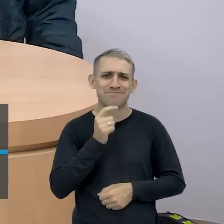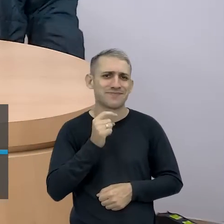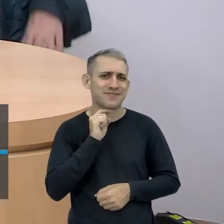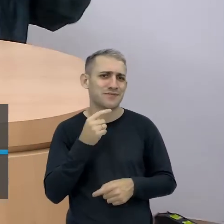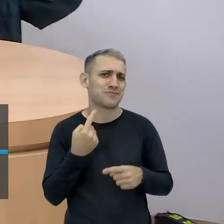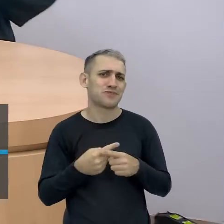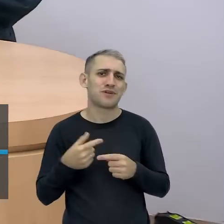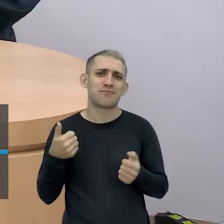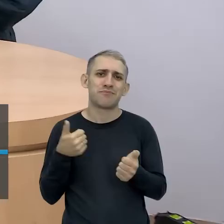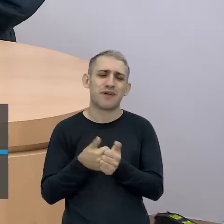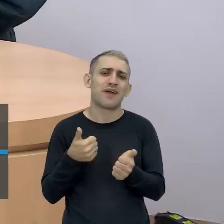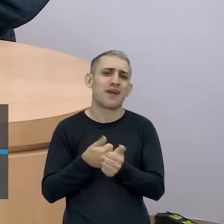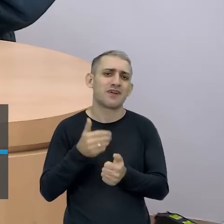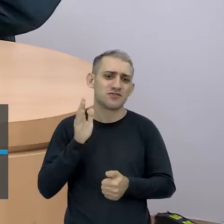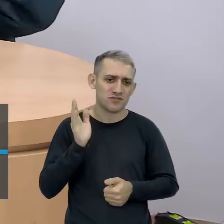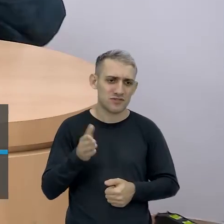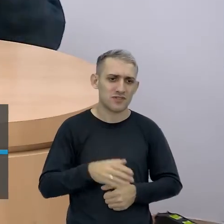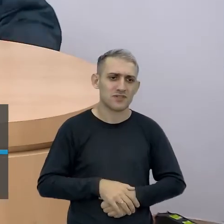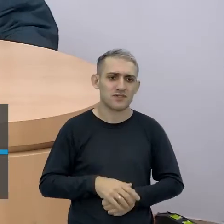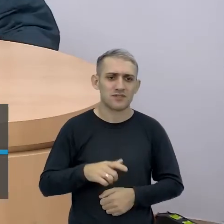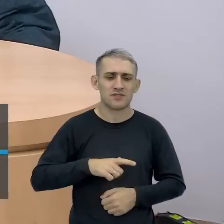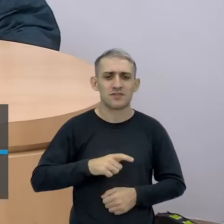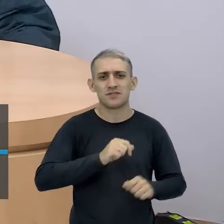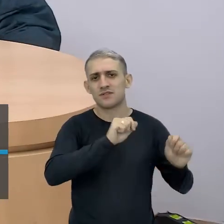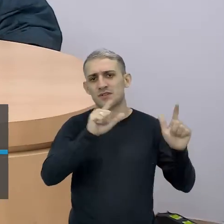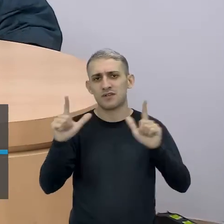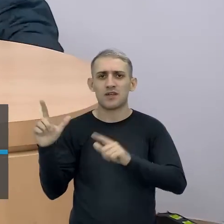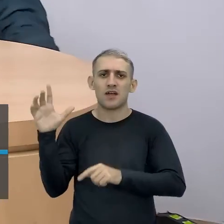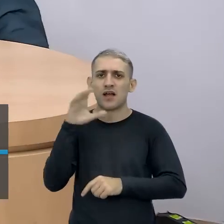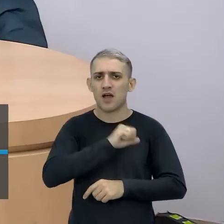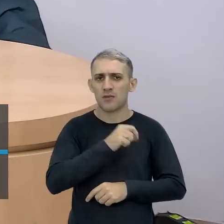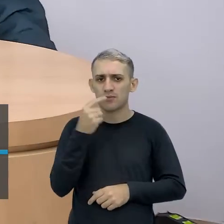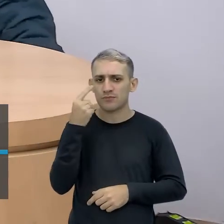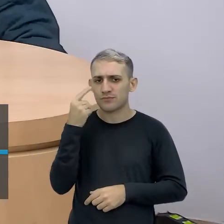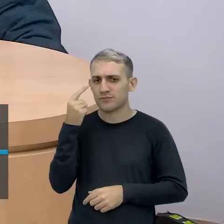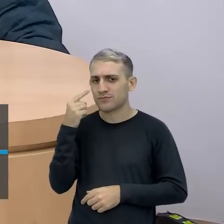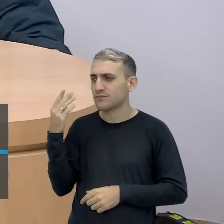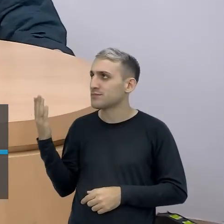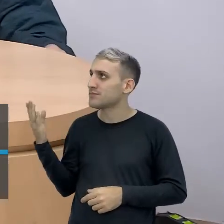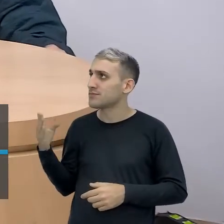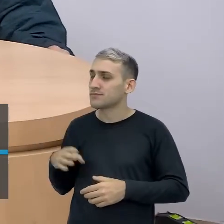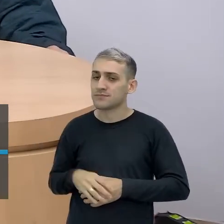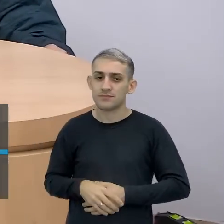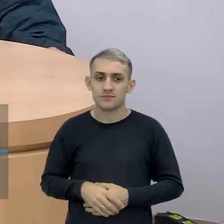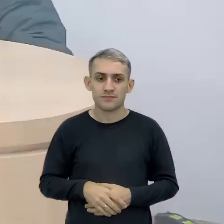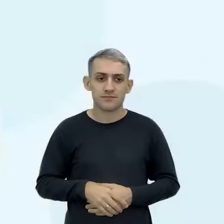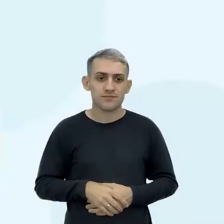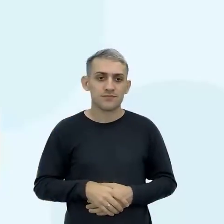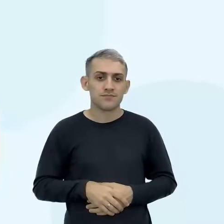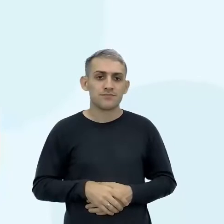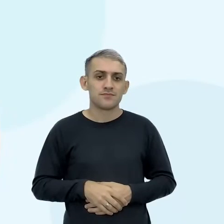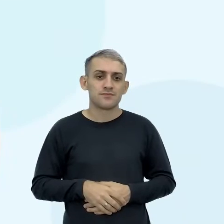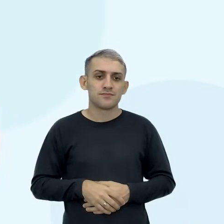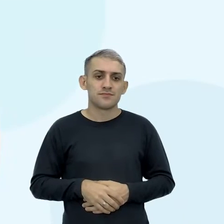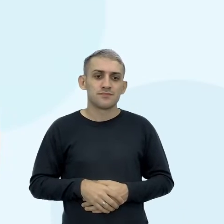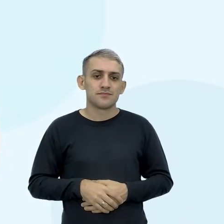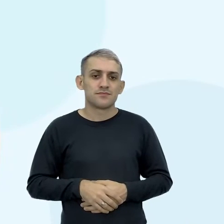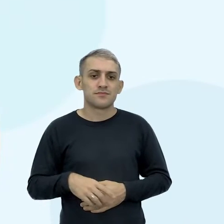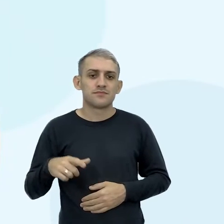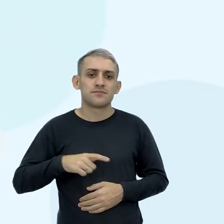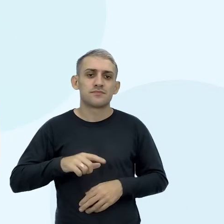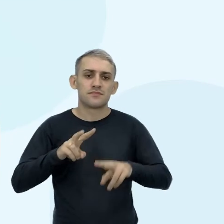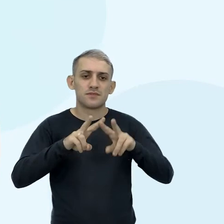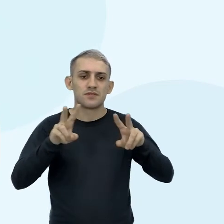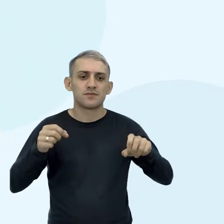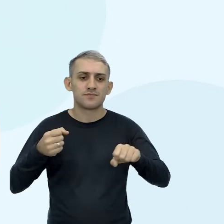nem falaria, né? Pois é. Vamos rapidinho aqui. Um pulo muito rápido, né? Vamos rapidinho aqui que está acabando o tempo. Olha lá. Quando a gente fala